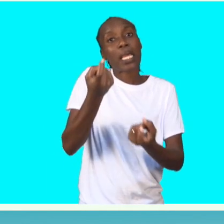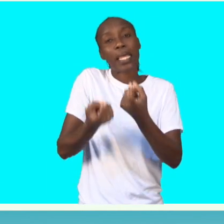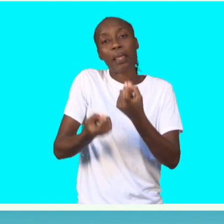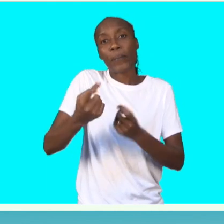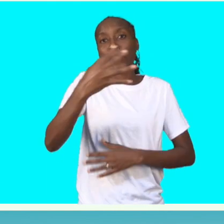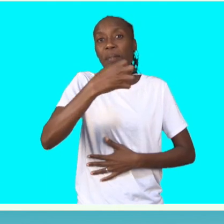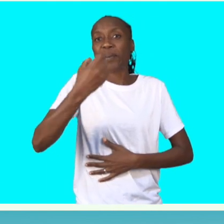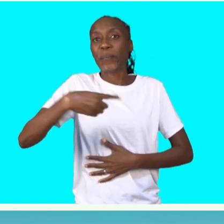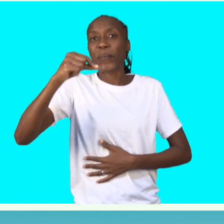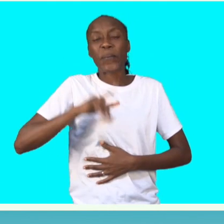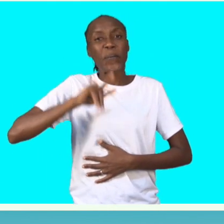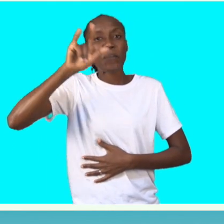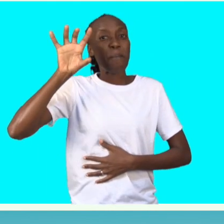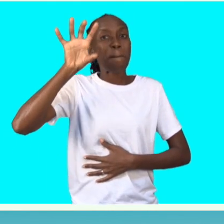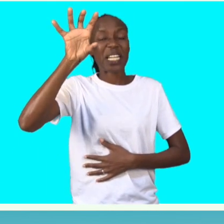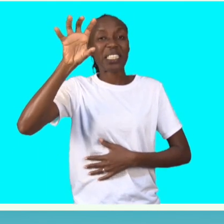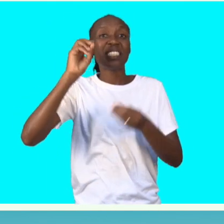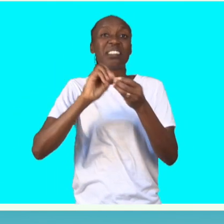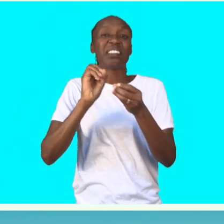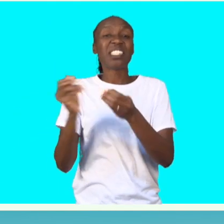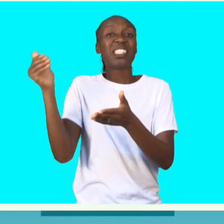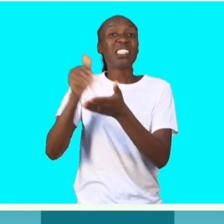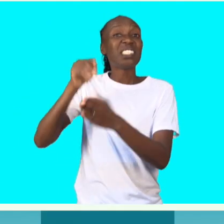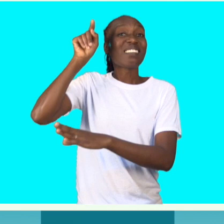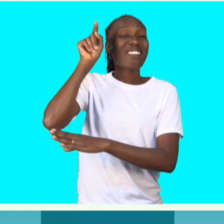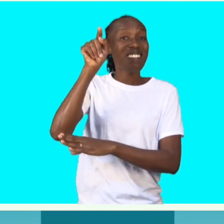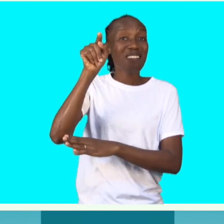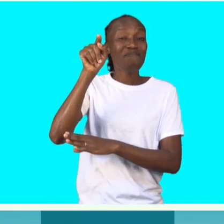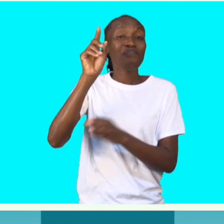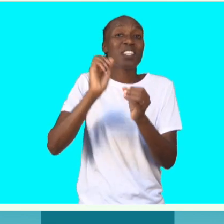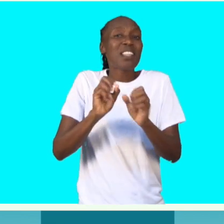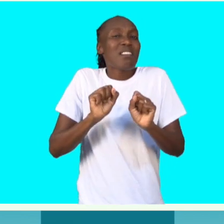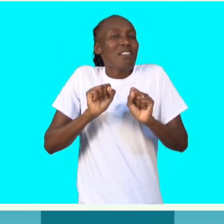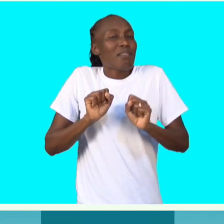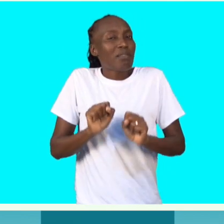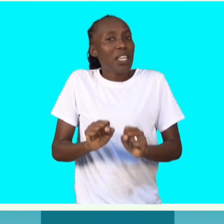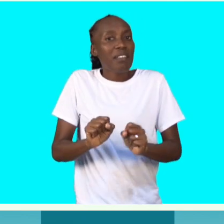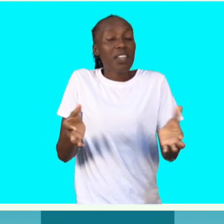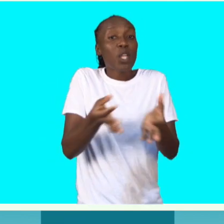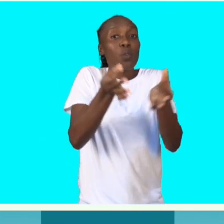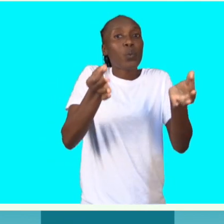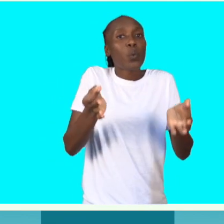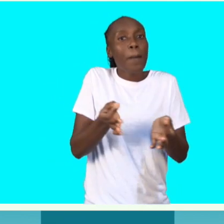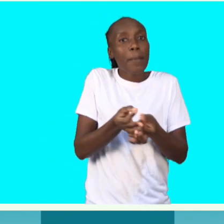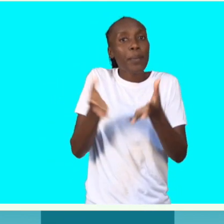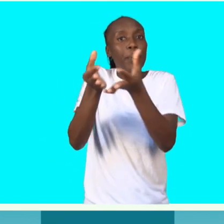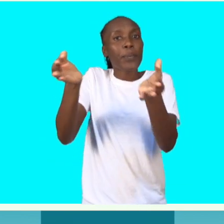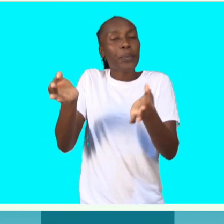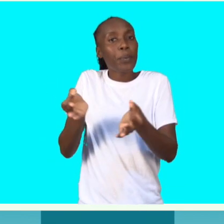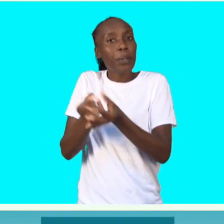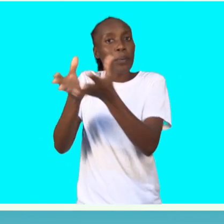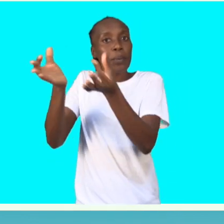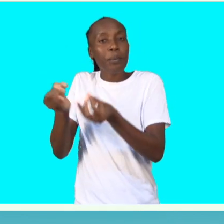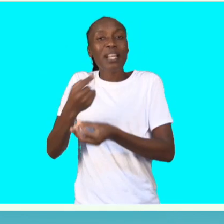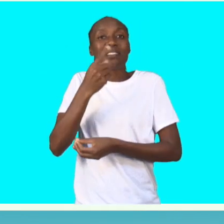já tem dificuldade de levar para o país dele. Porque passa de lá, deve passar cada papelada que